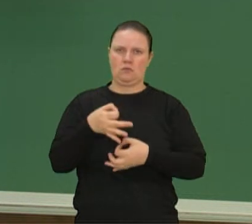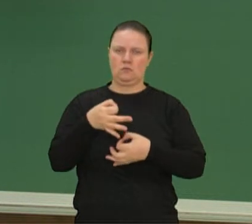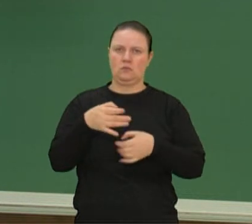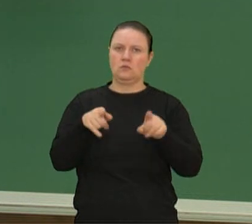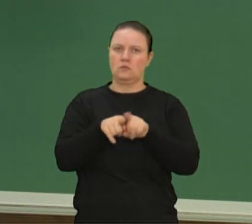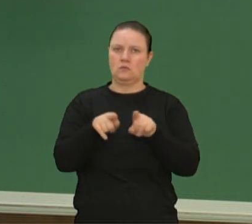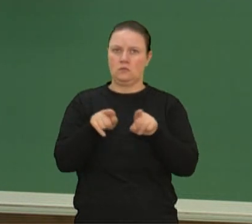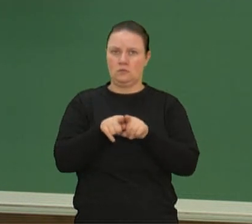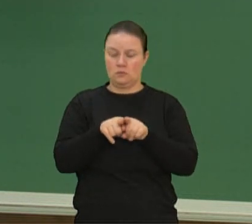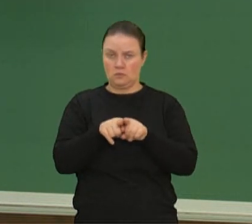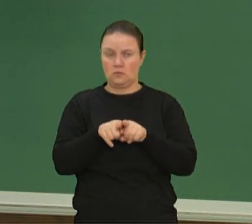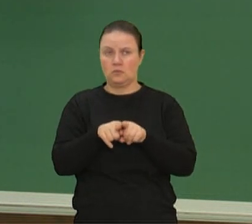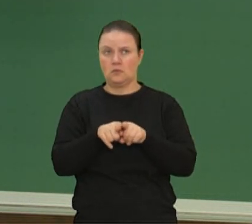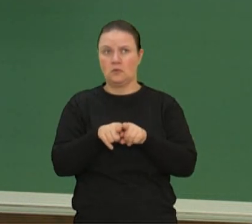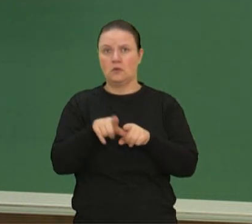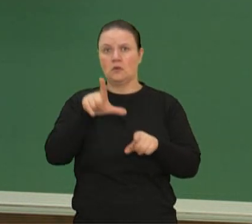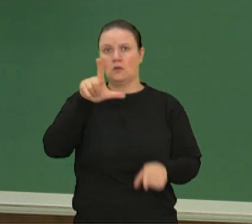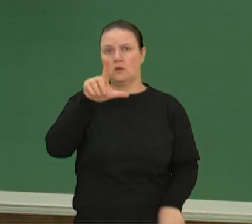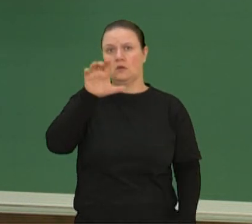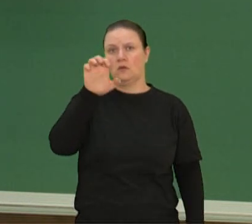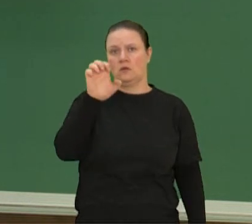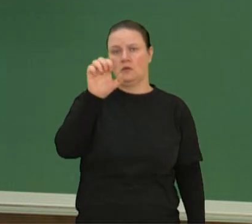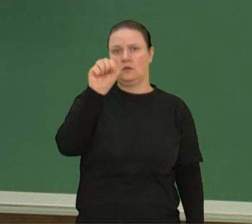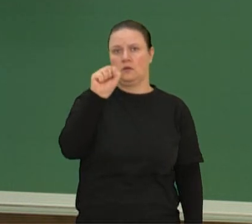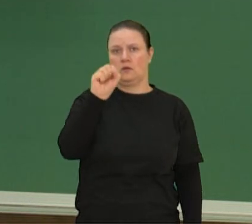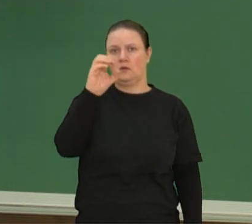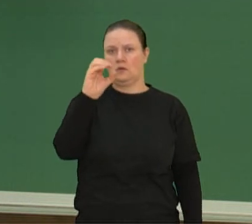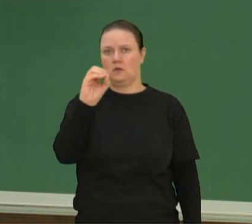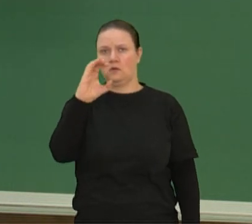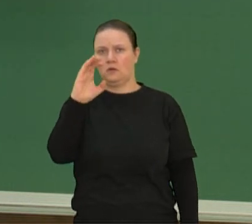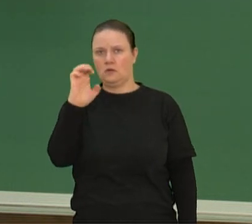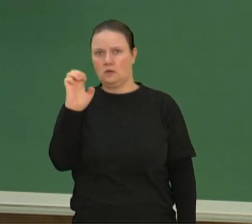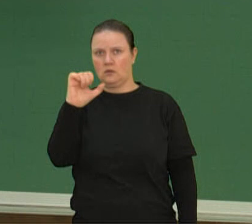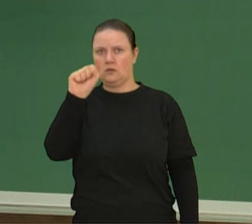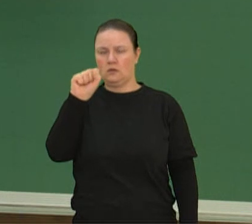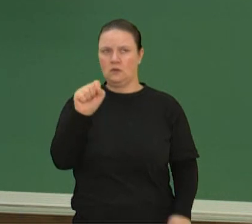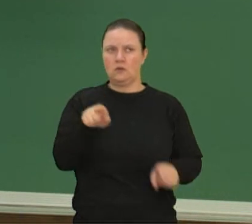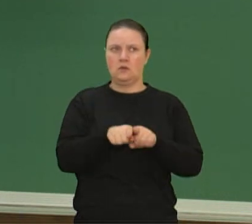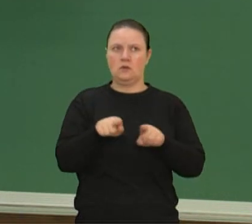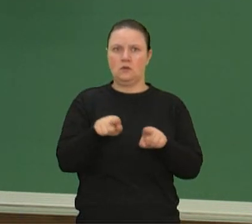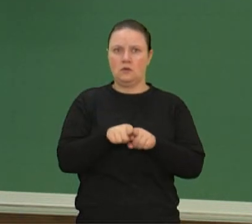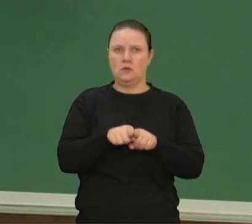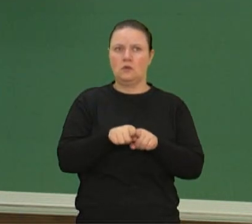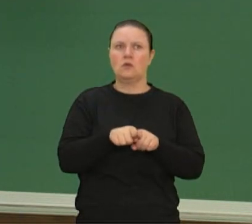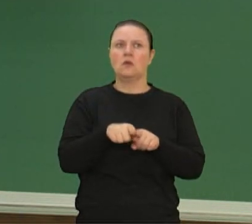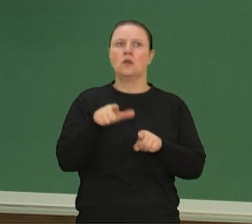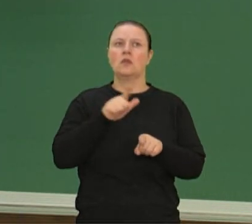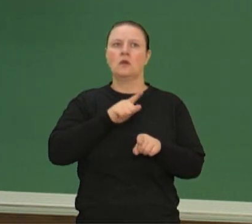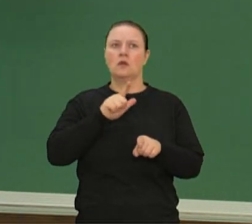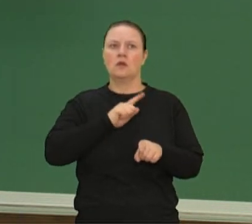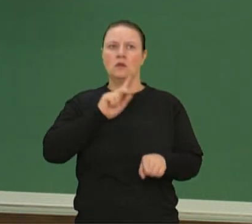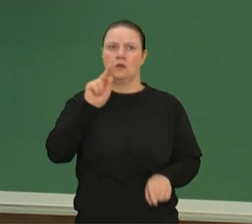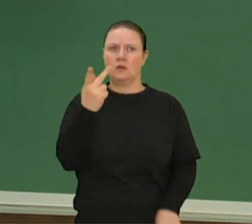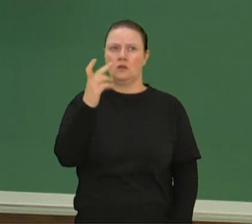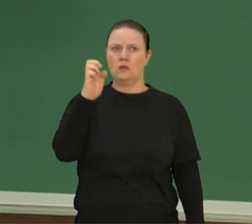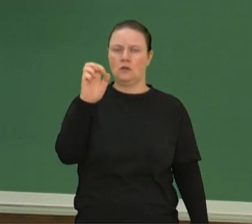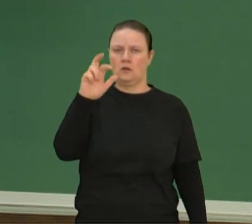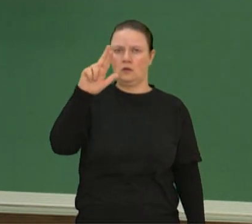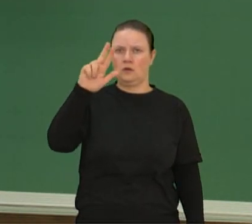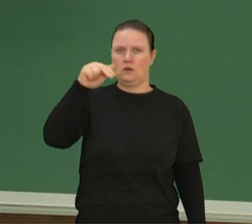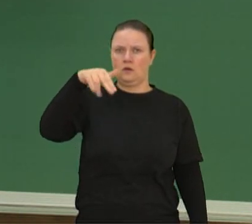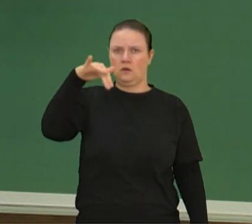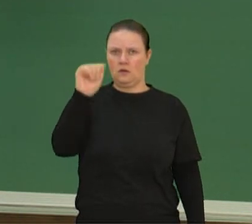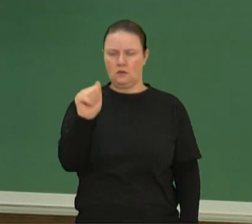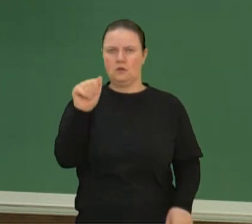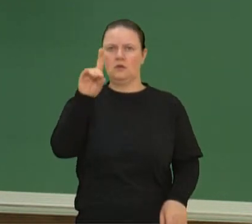E as lesões. Então, eu trouxe duas lesões aqui que podem acontecer, que é a hérnia de disco, fraturas nas vértebras.